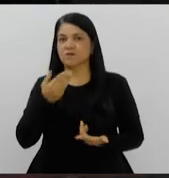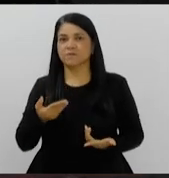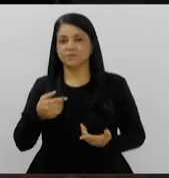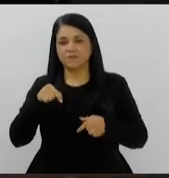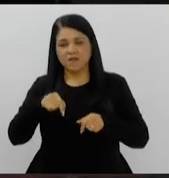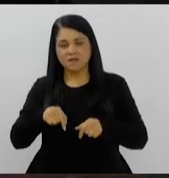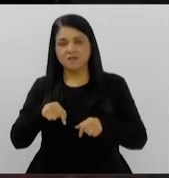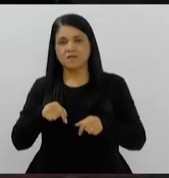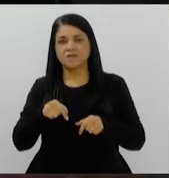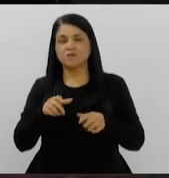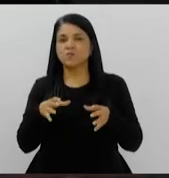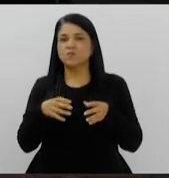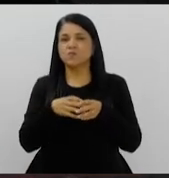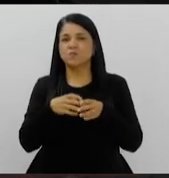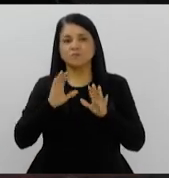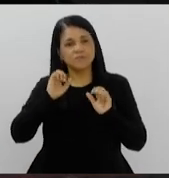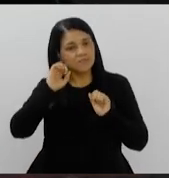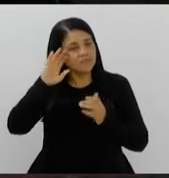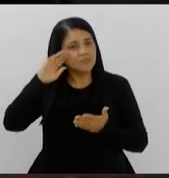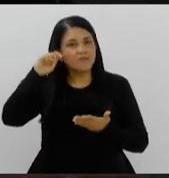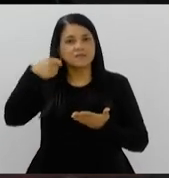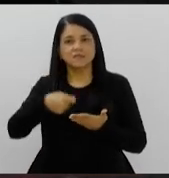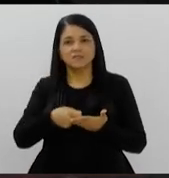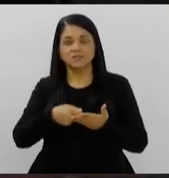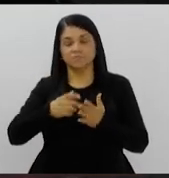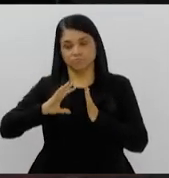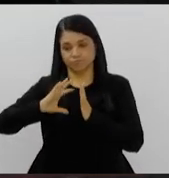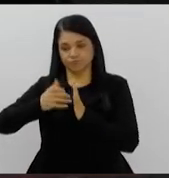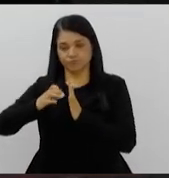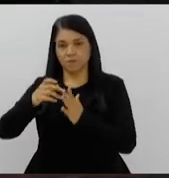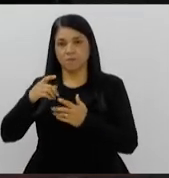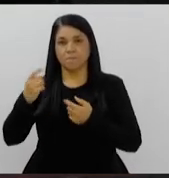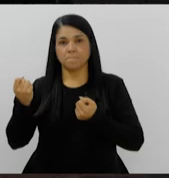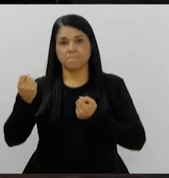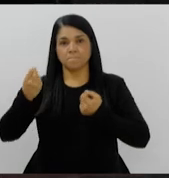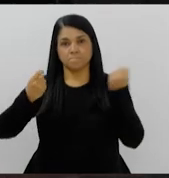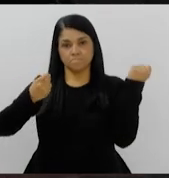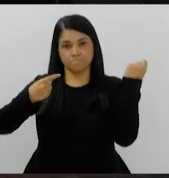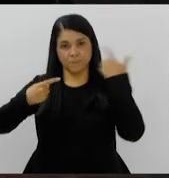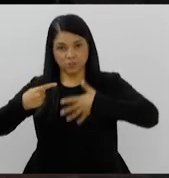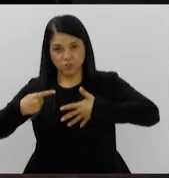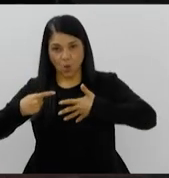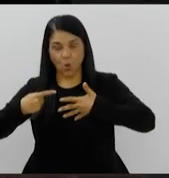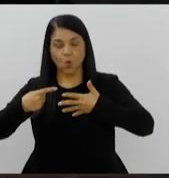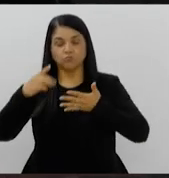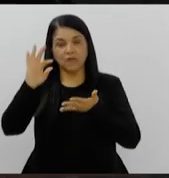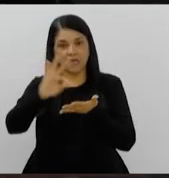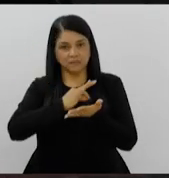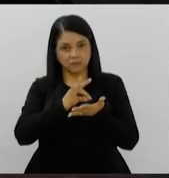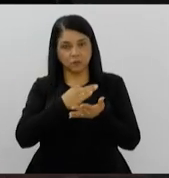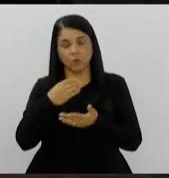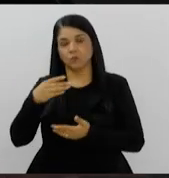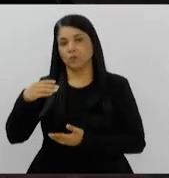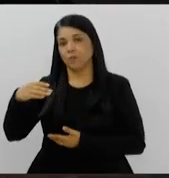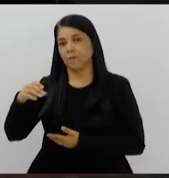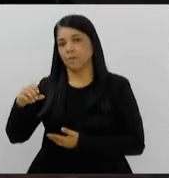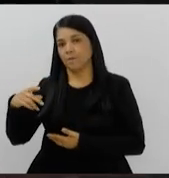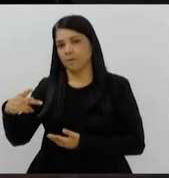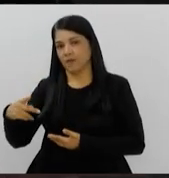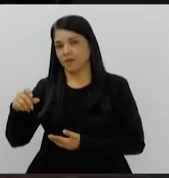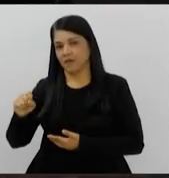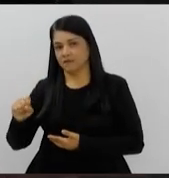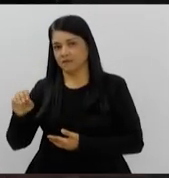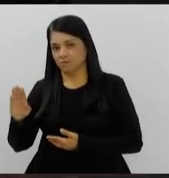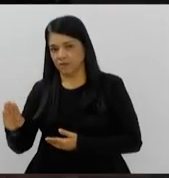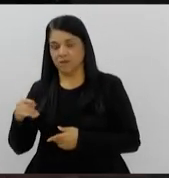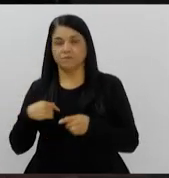dessa casa decide? A bancada do pessoal inteira já assinou o pedido de CPI. a bancada do PSB inteira, a